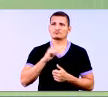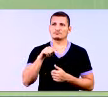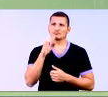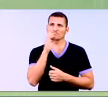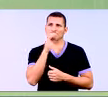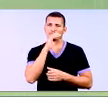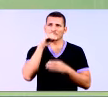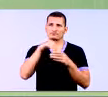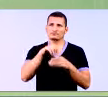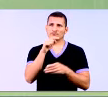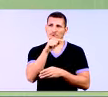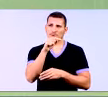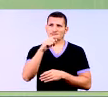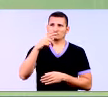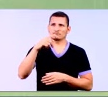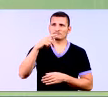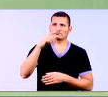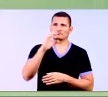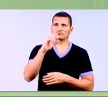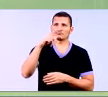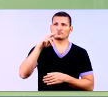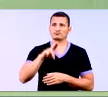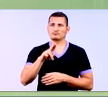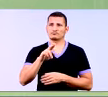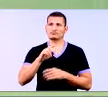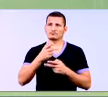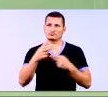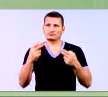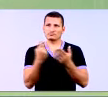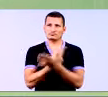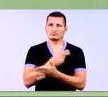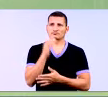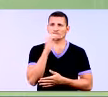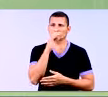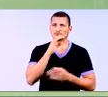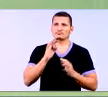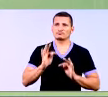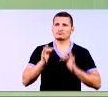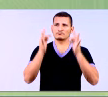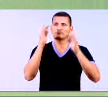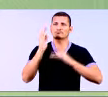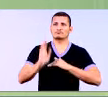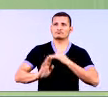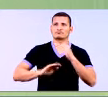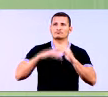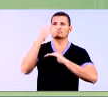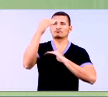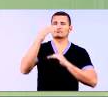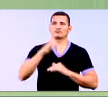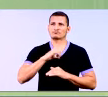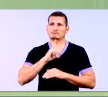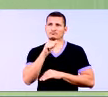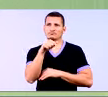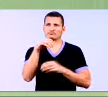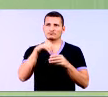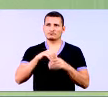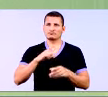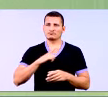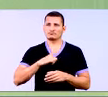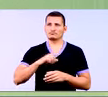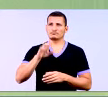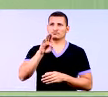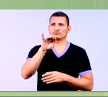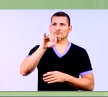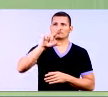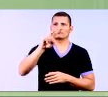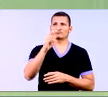rápido. Lá dentro do processador, as coisas acontecem muito rápido. A tecnologia evoluiu demais. Nós temos lá dentro bilhões de transistores, a